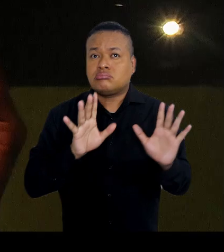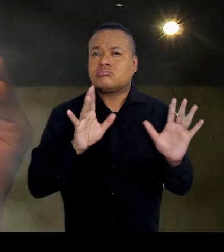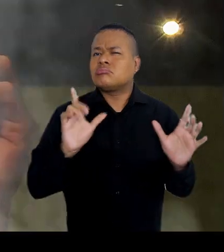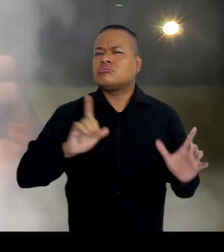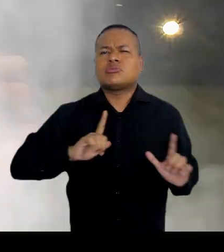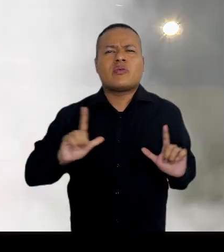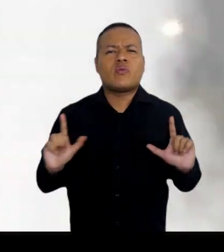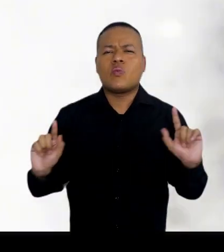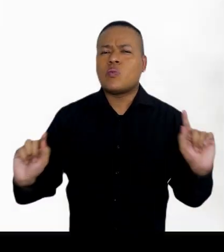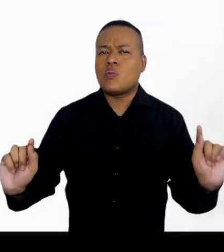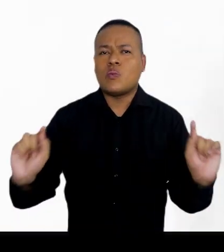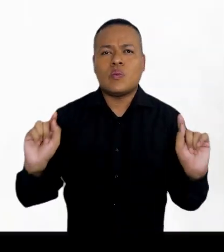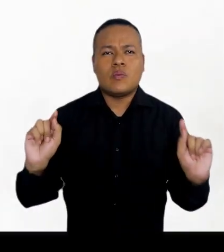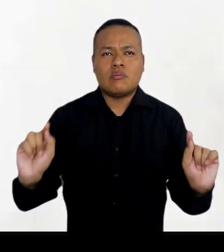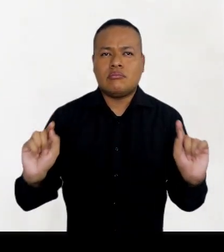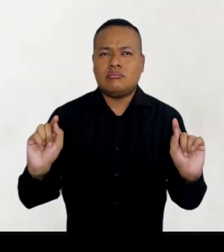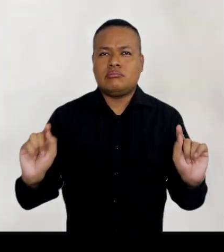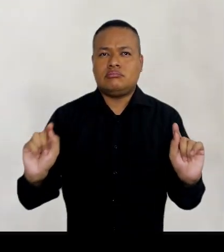destacou-se